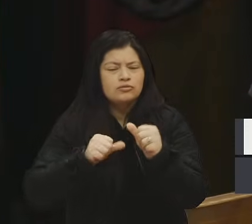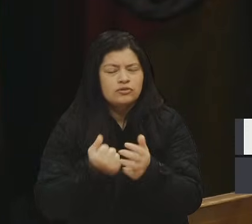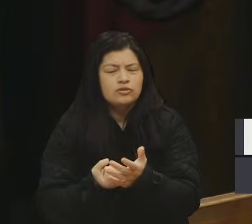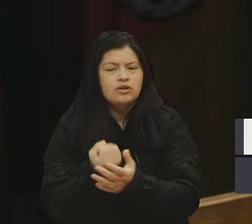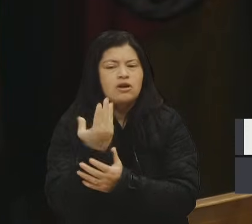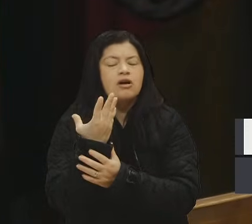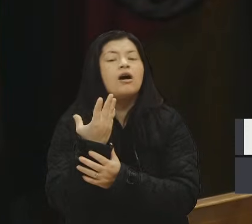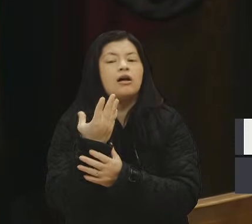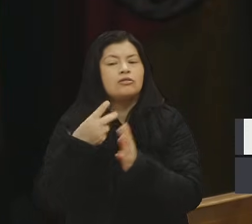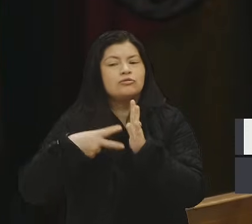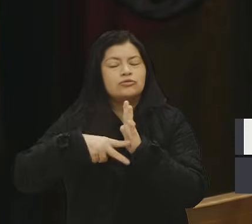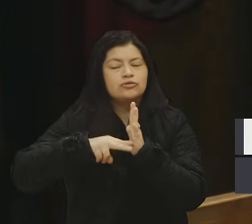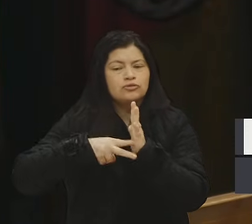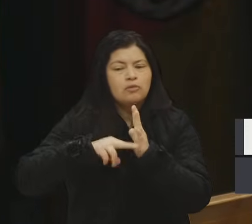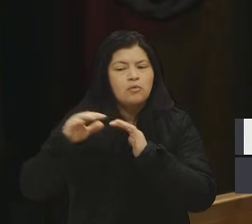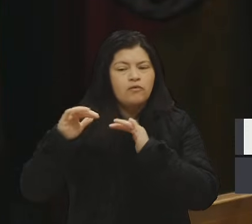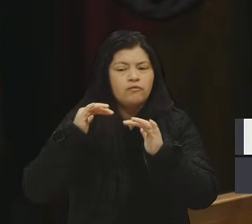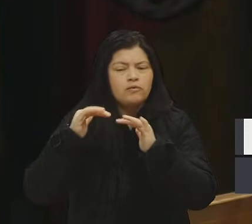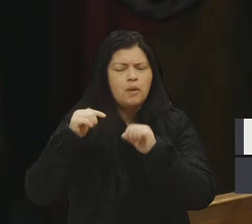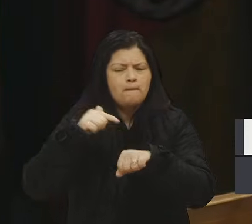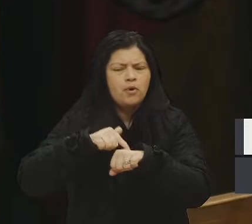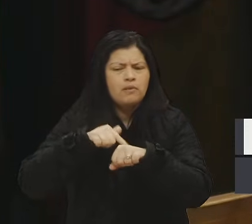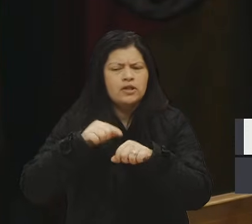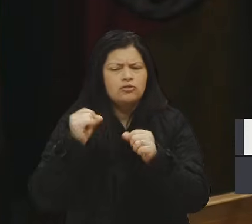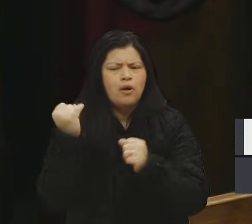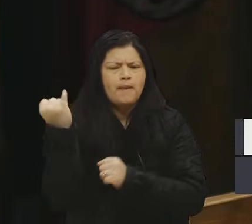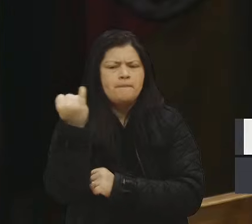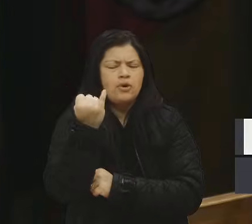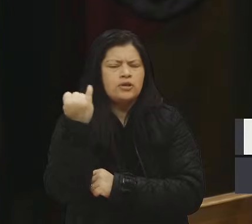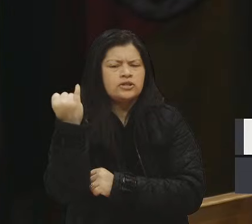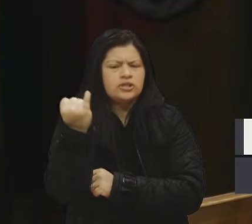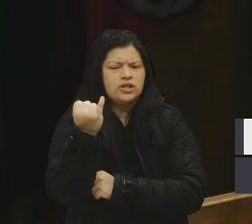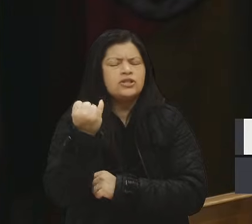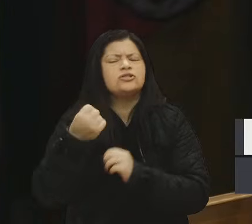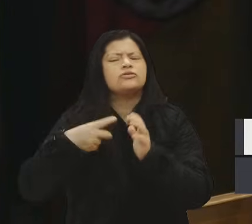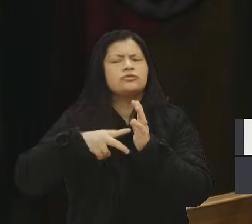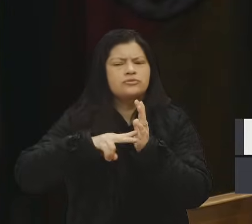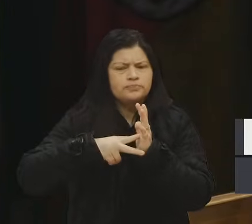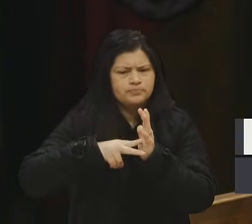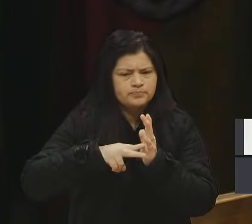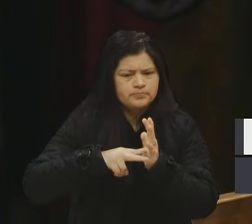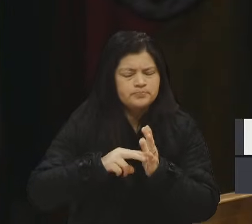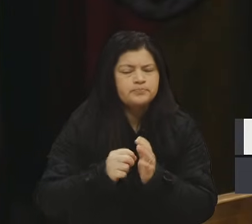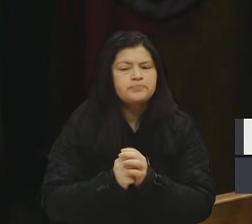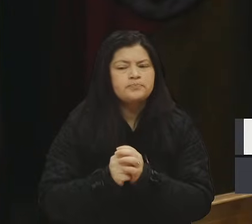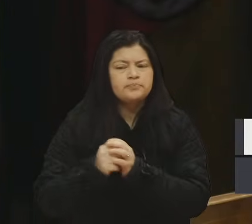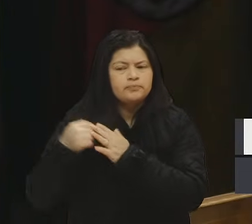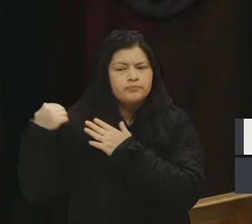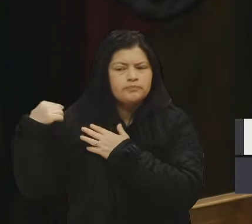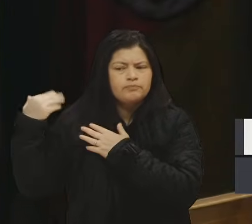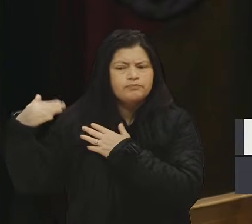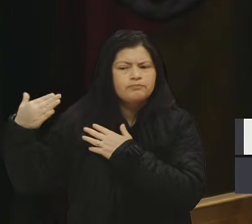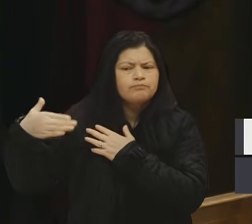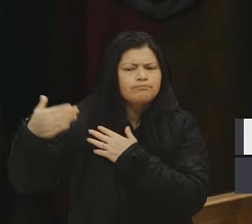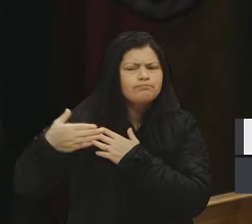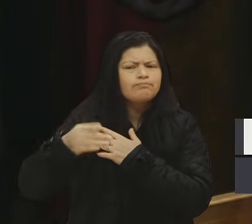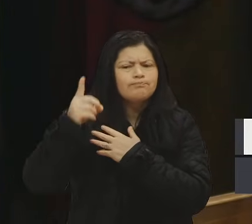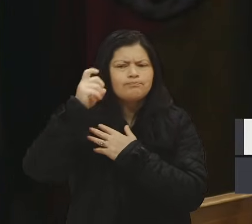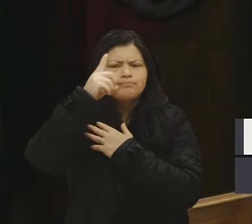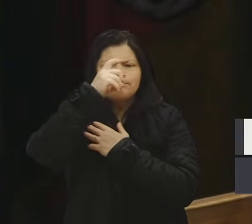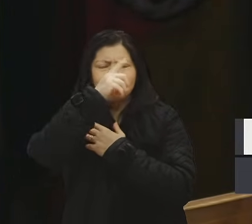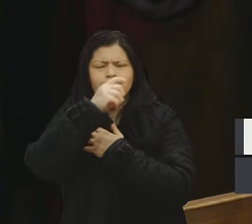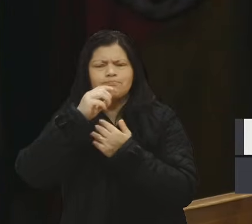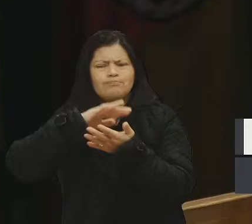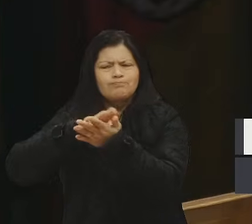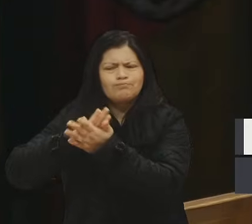Foi um momento bem importante para o nosso sindicato, que a gente vinha de um momento difícil de